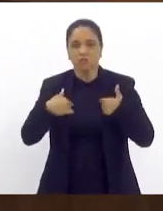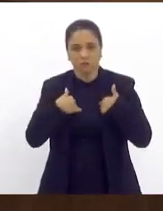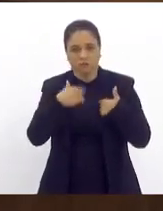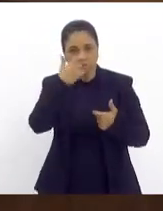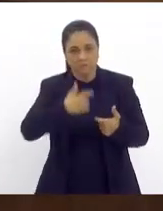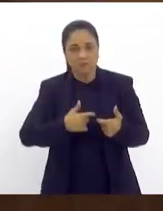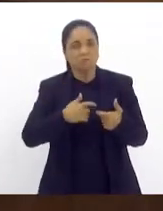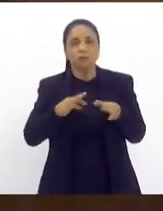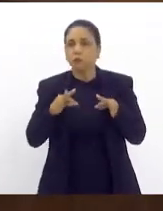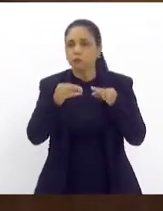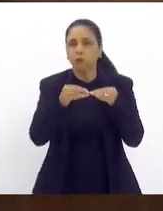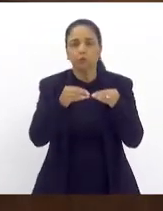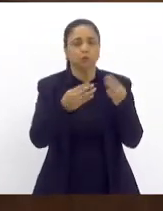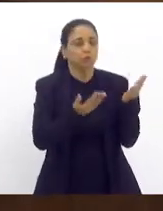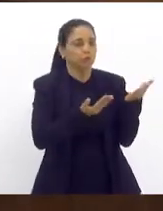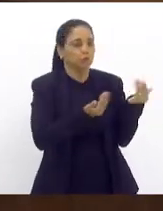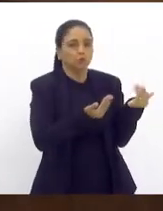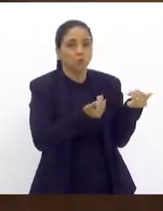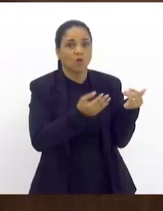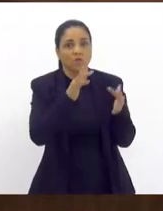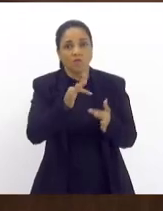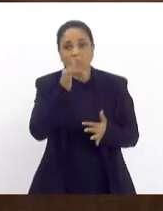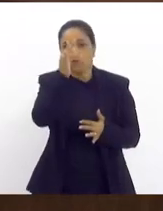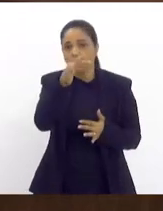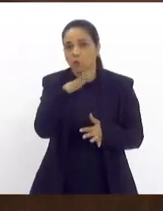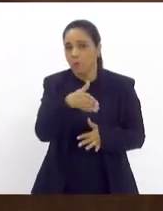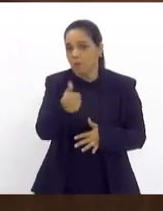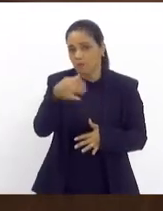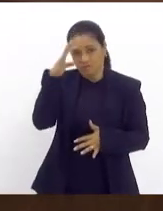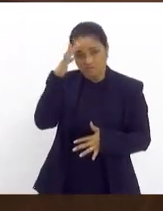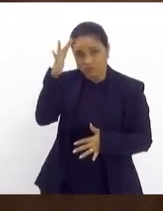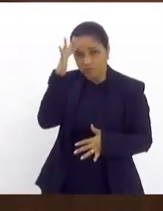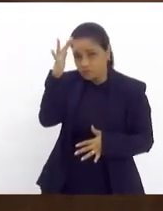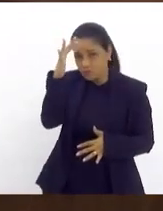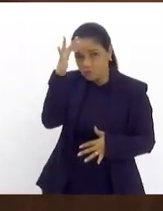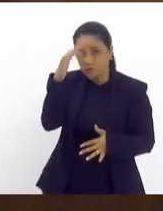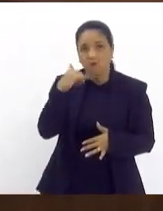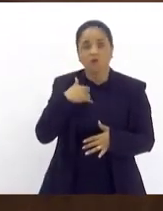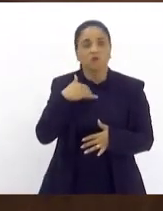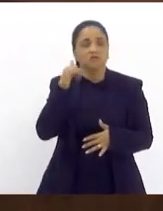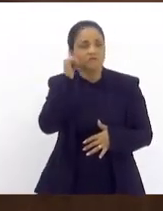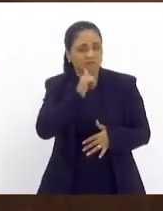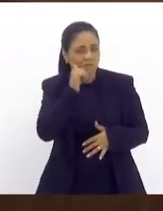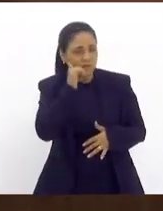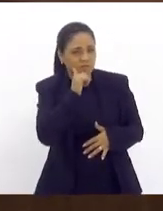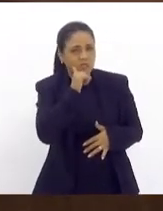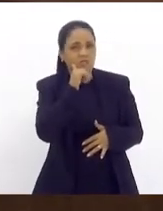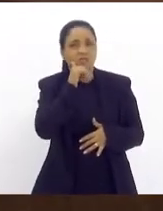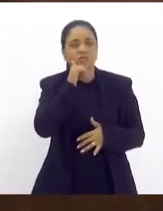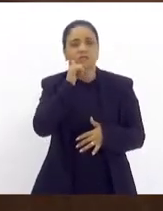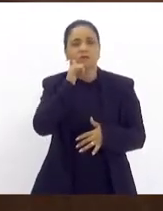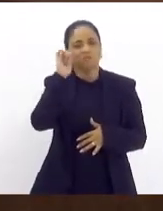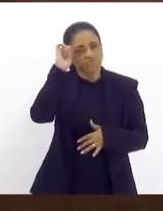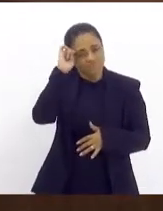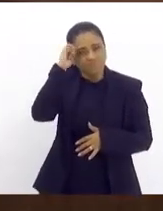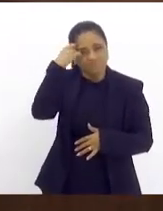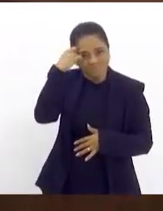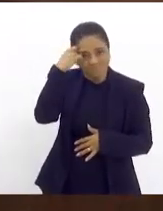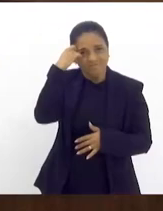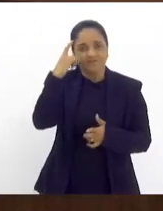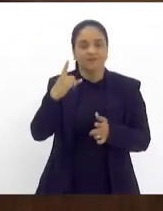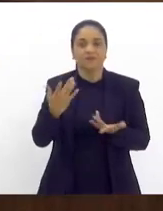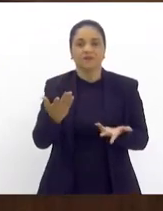toda uma juventude que sonha com um futuro melhor é um futuro feminino feminista um futura enegrecido um